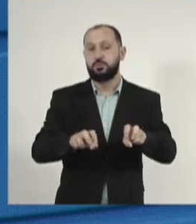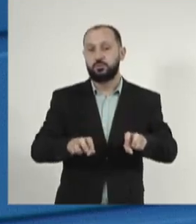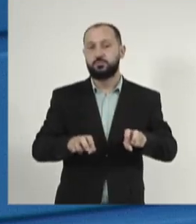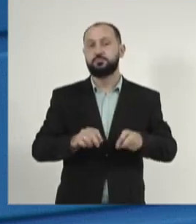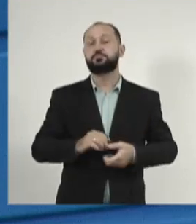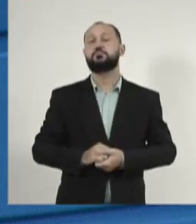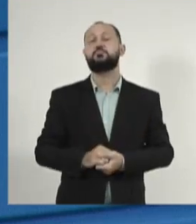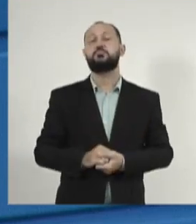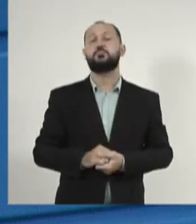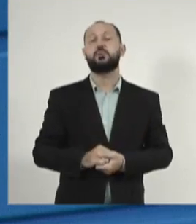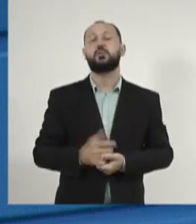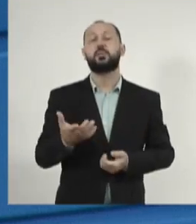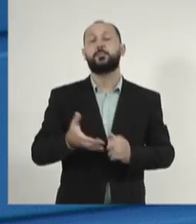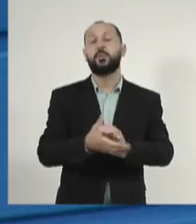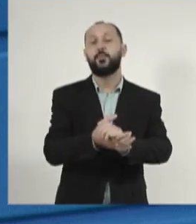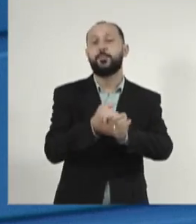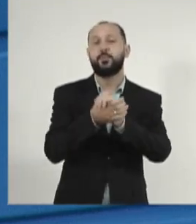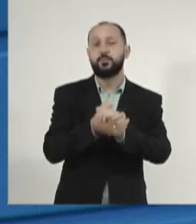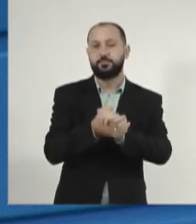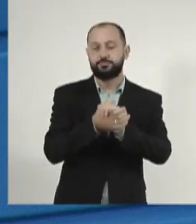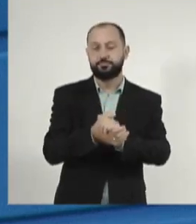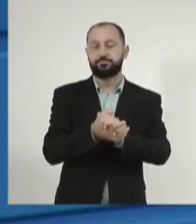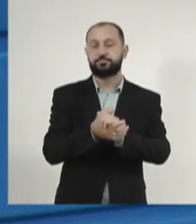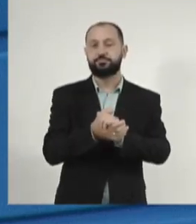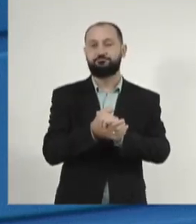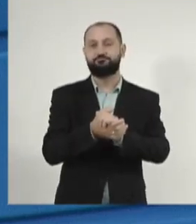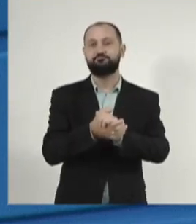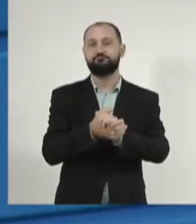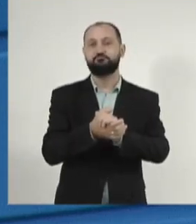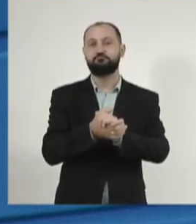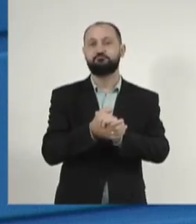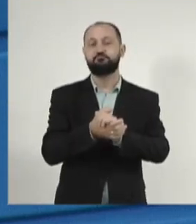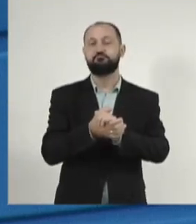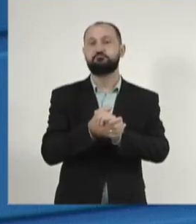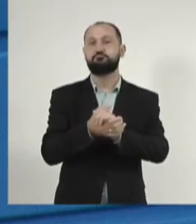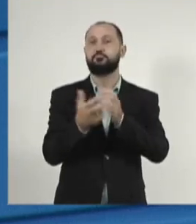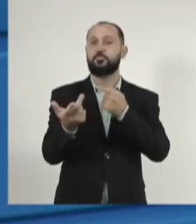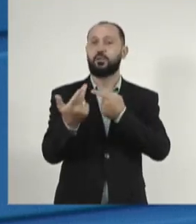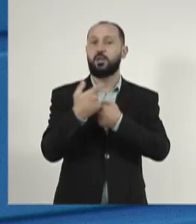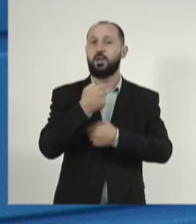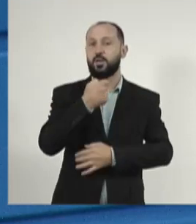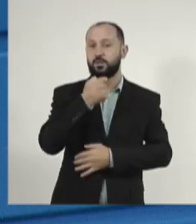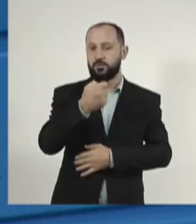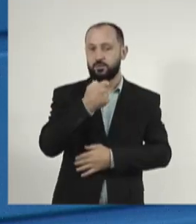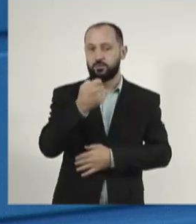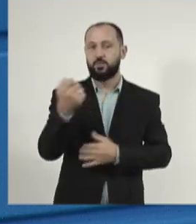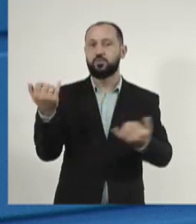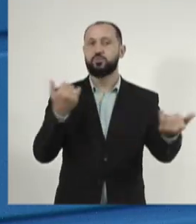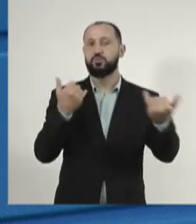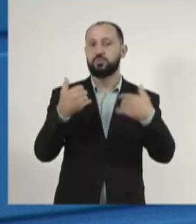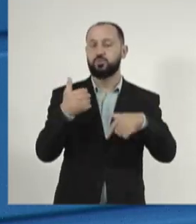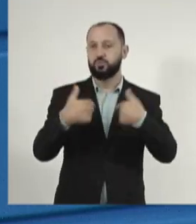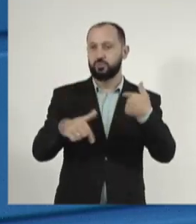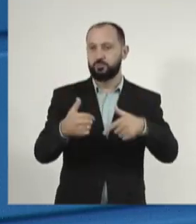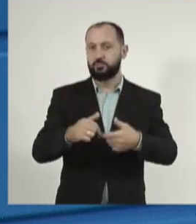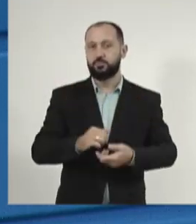nossa sessão. Também um cumprimento à nossa imprensa presente e divulgando o nosso